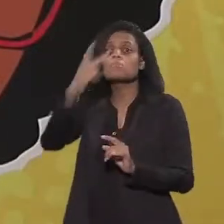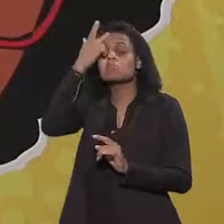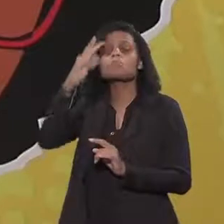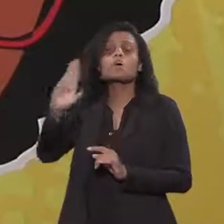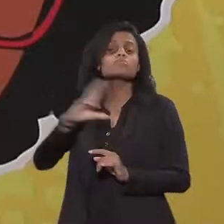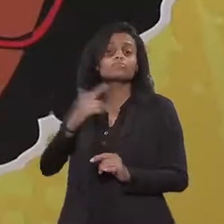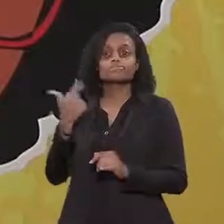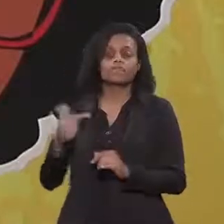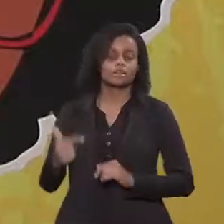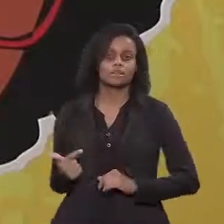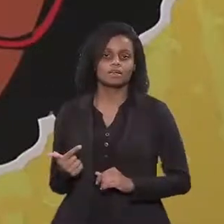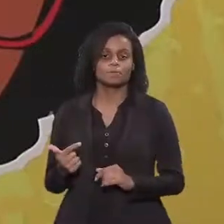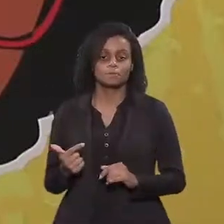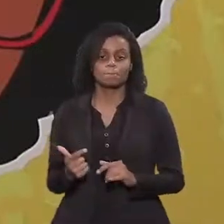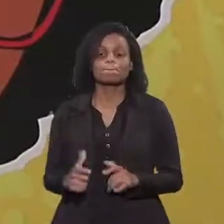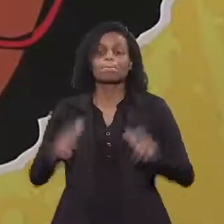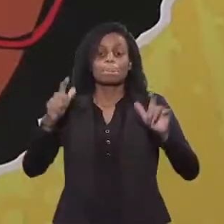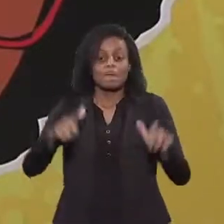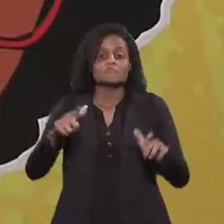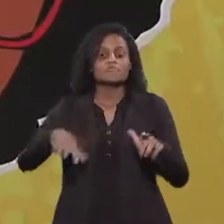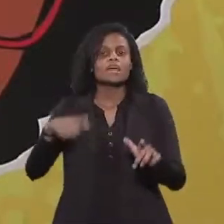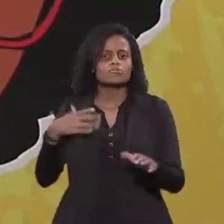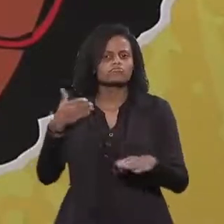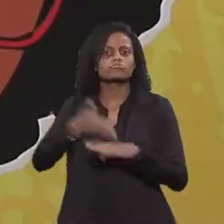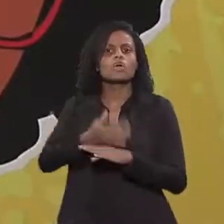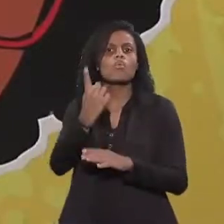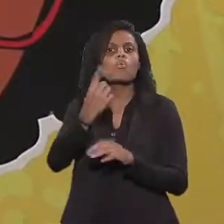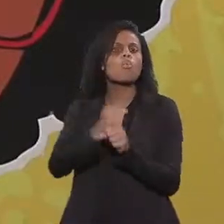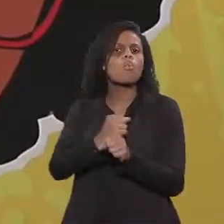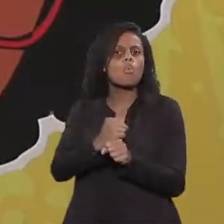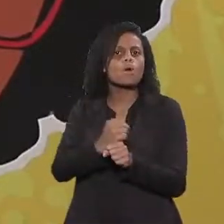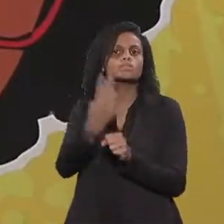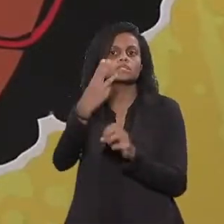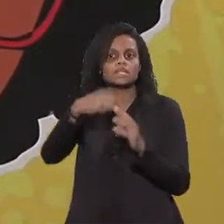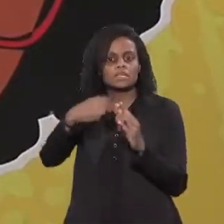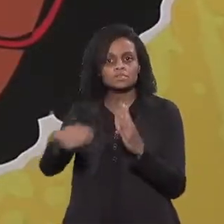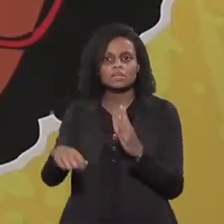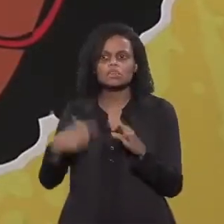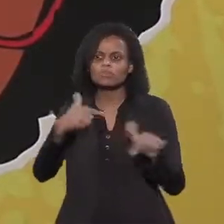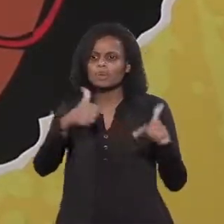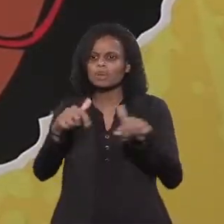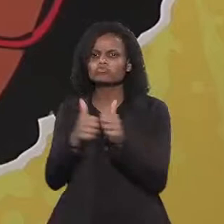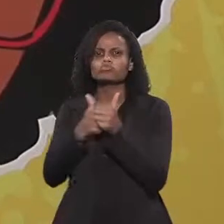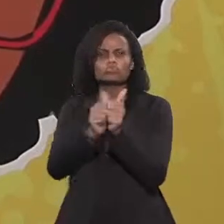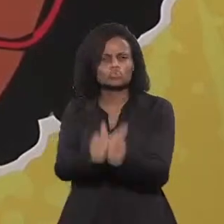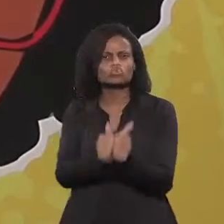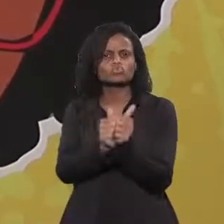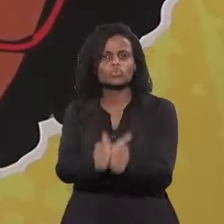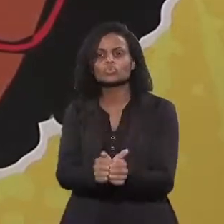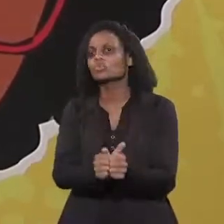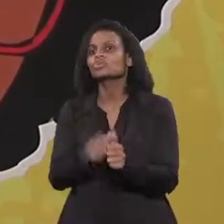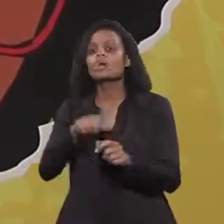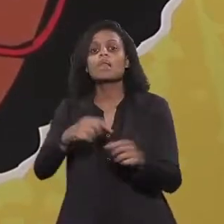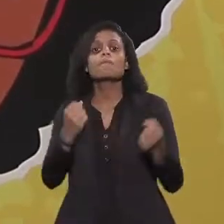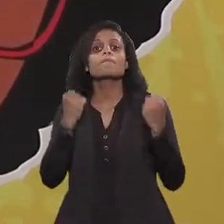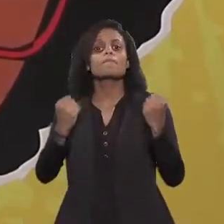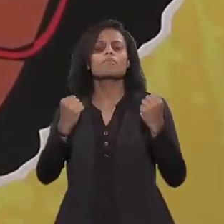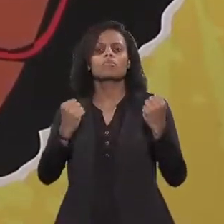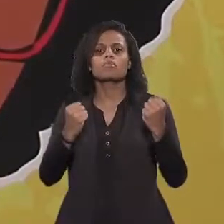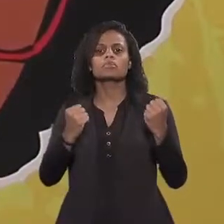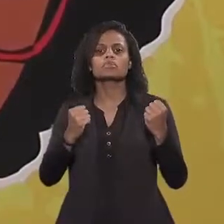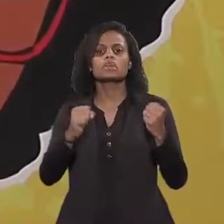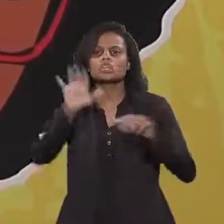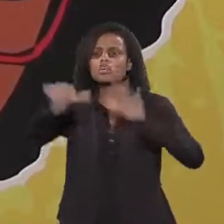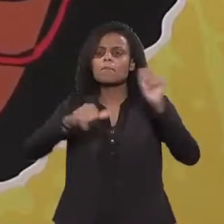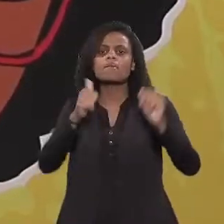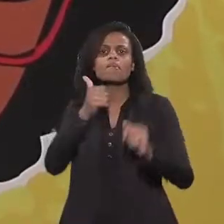Então, mas ali o espaço que ela ocupou aquele 1 ano e 3 meses, e eu trabalhei ali diretamente no mandato, era a potência que